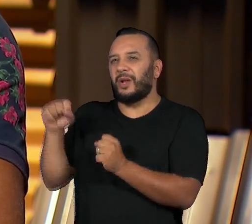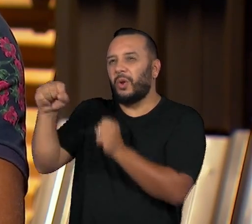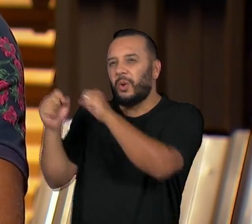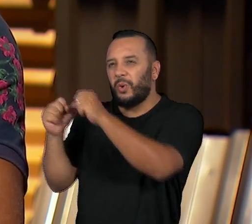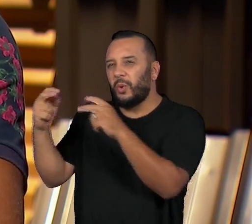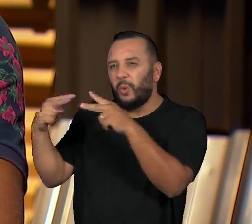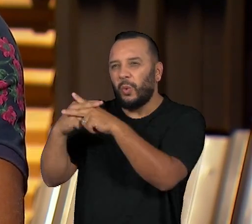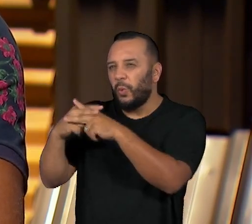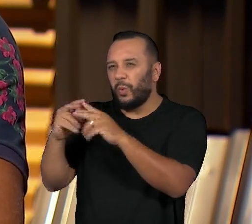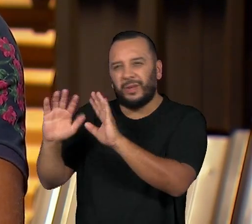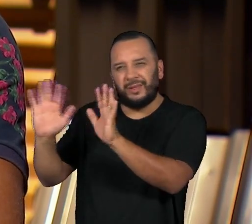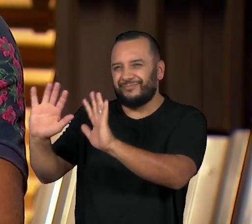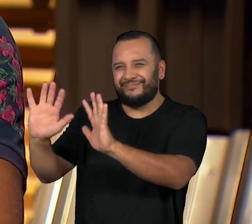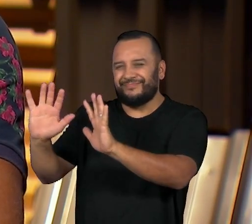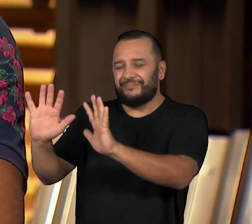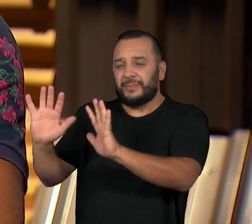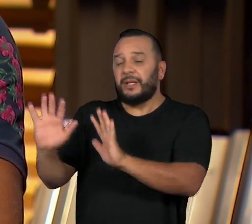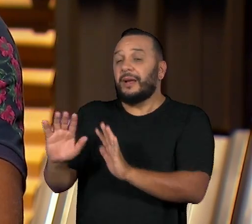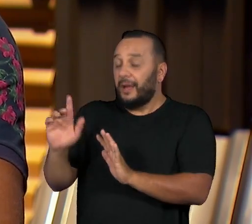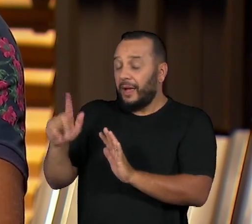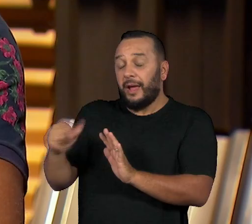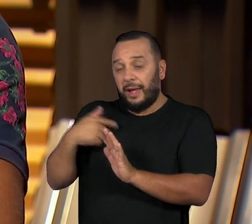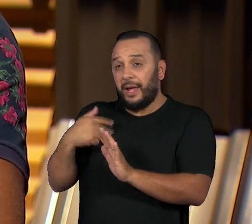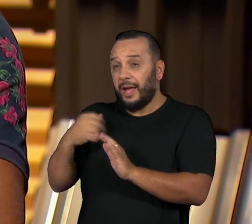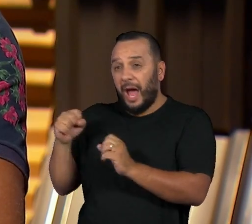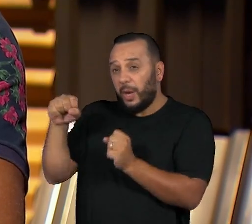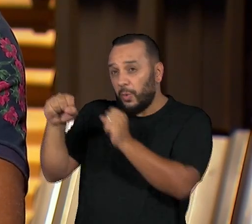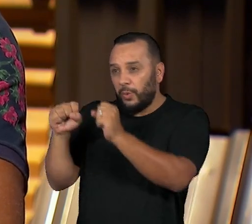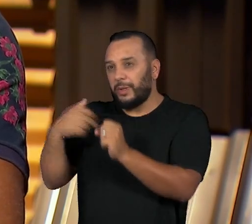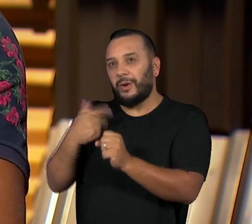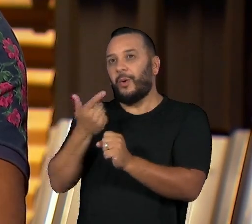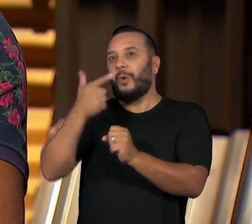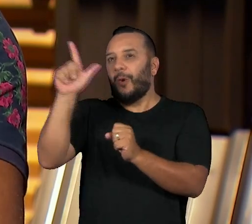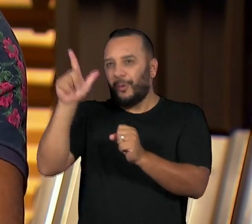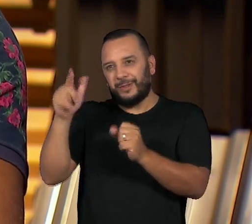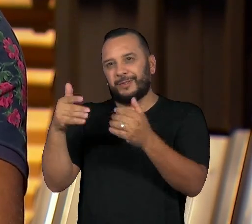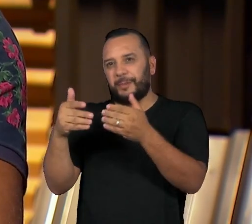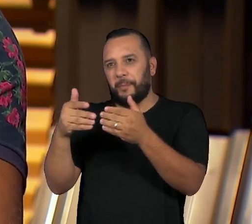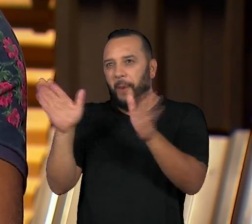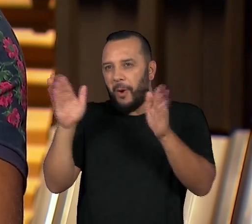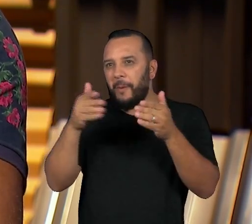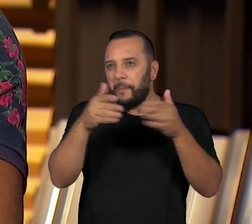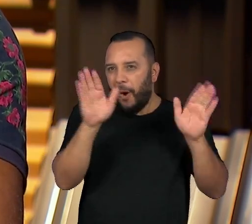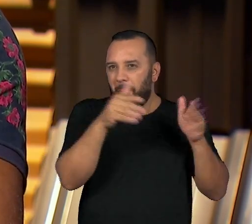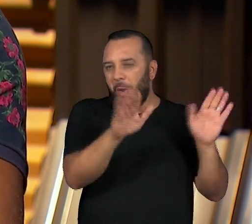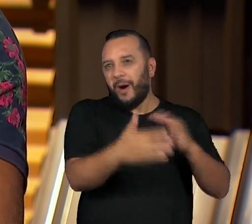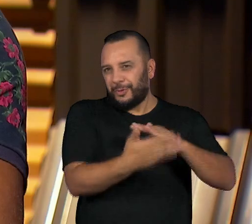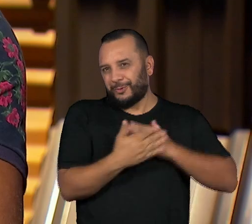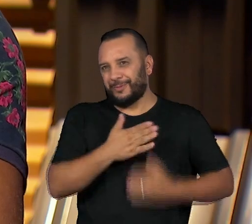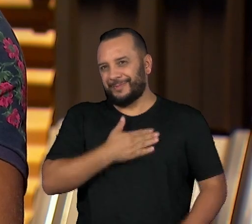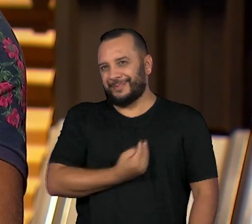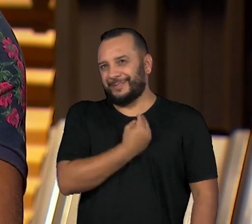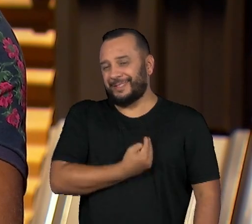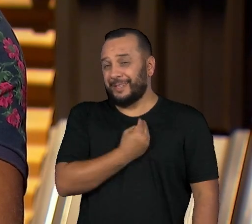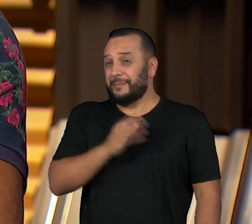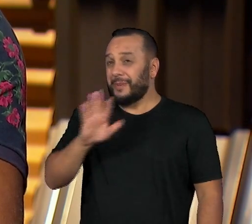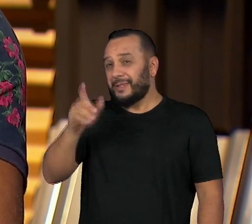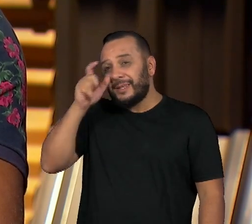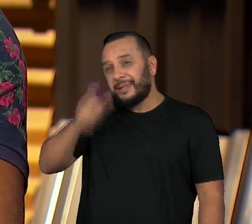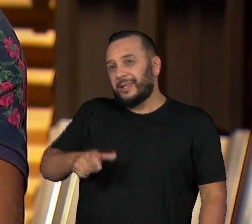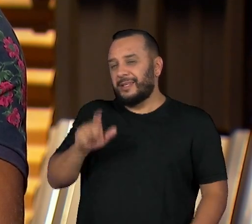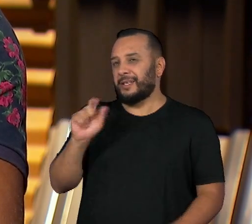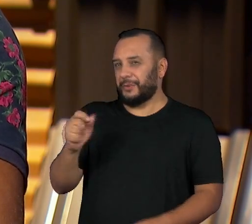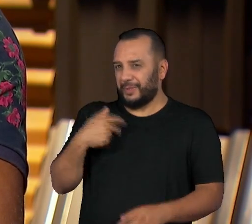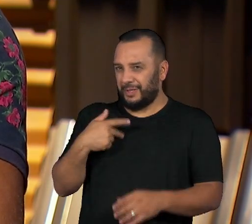uma chave para abrir outras portas, mas o que é interessante da série